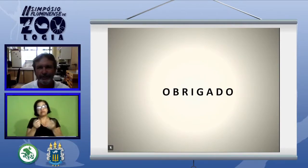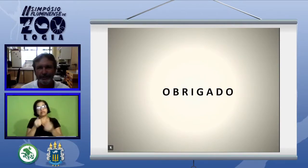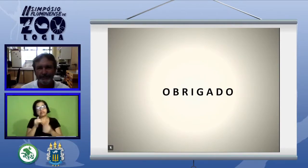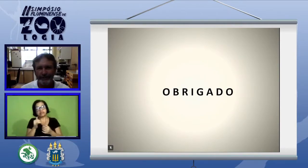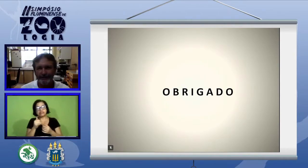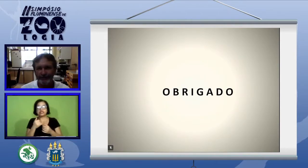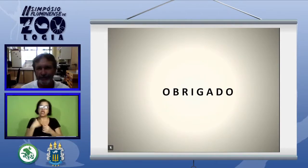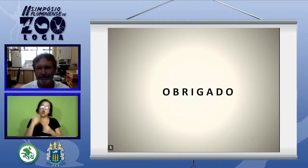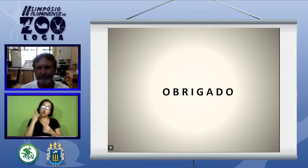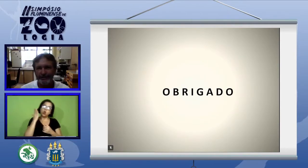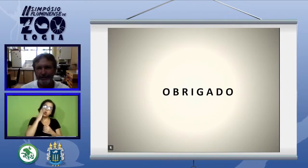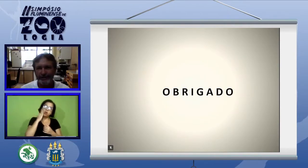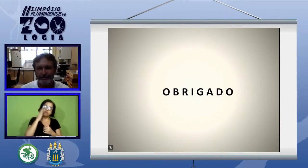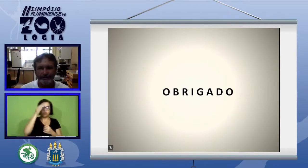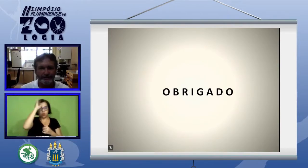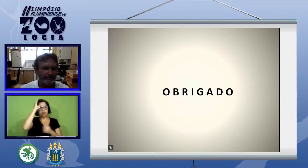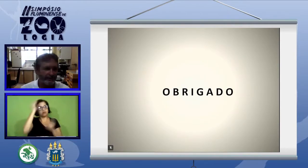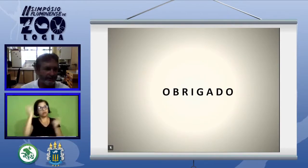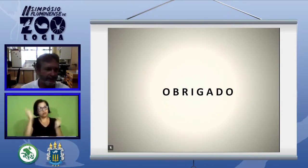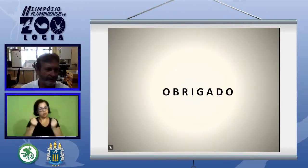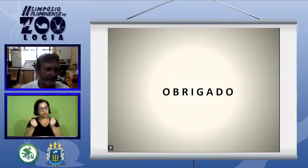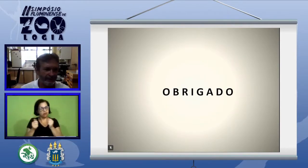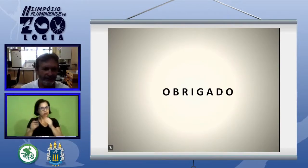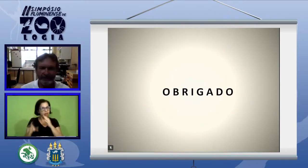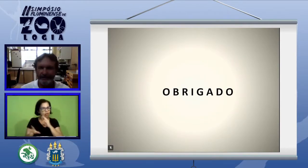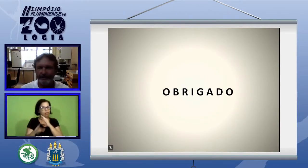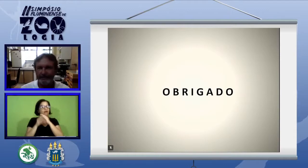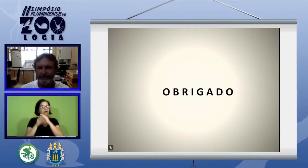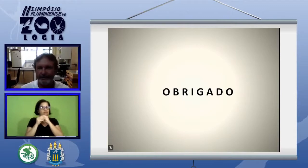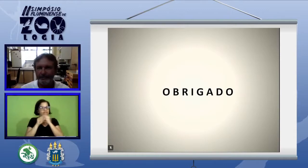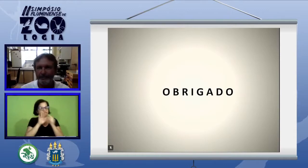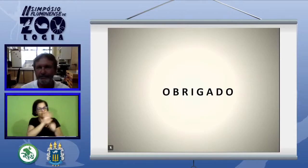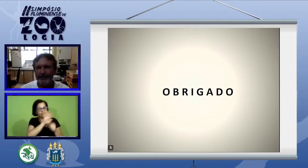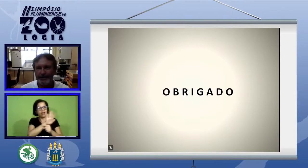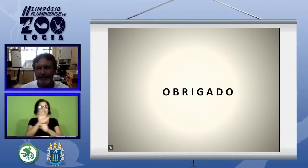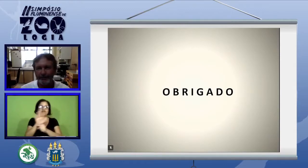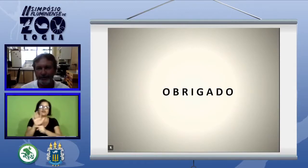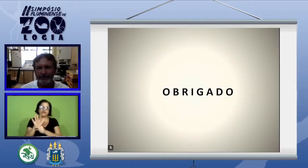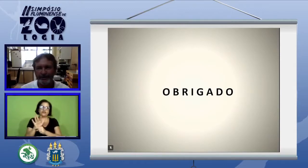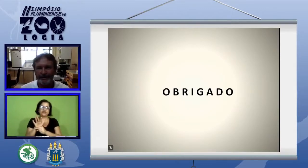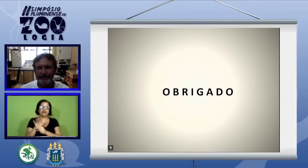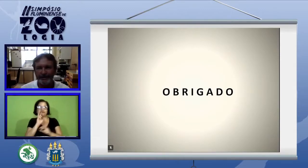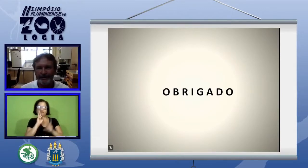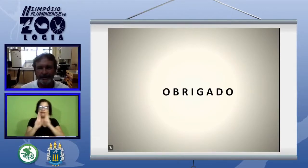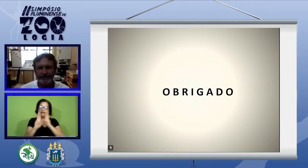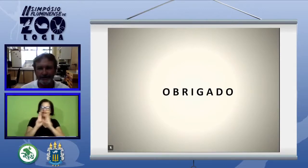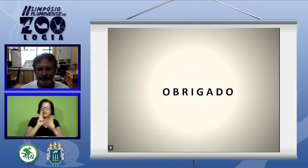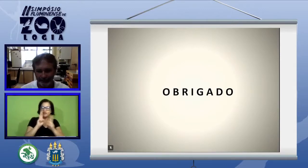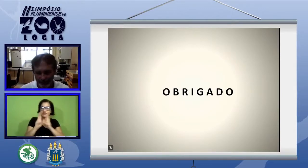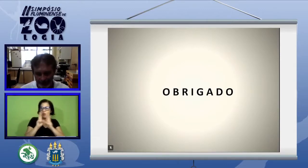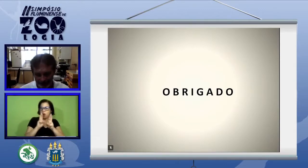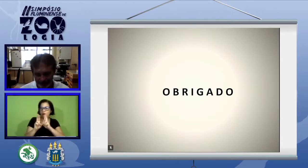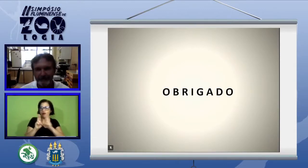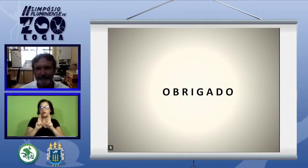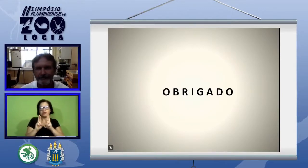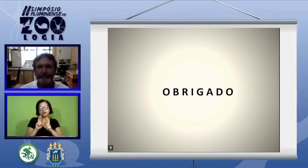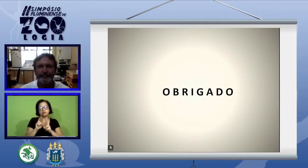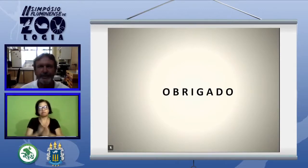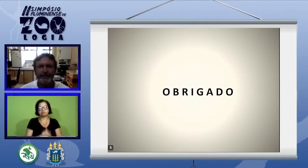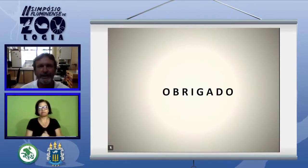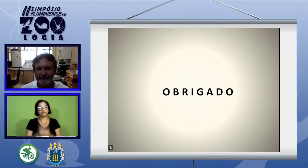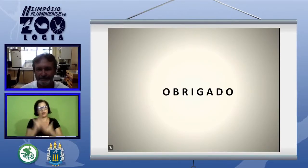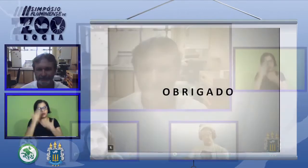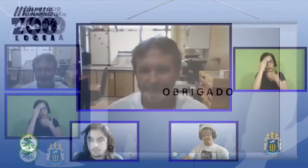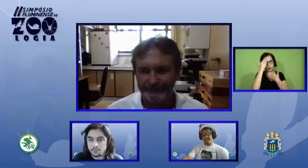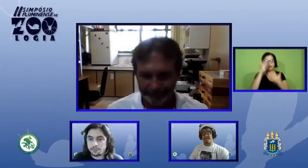meu conhecimento poder contribuir contribuindo na resposta às perguntas feitas muito